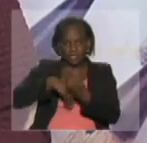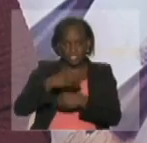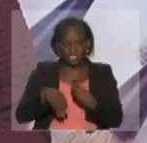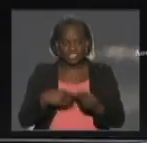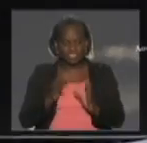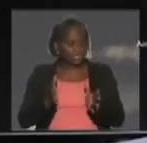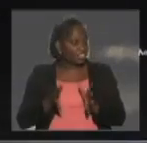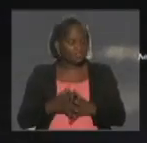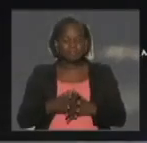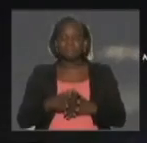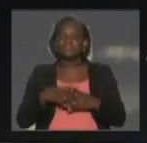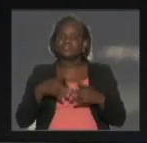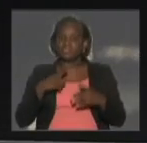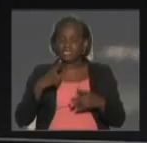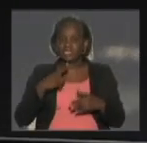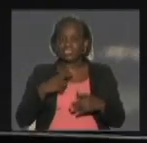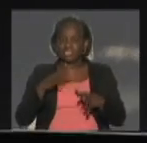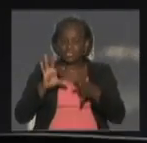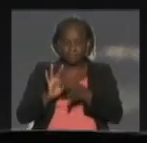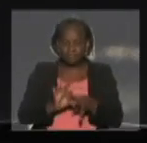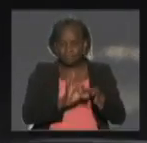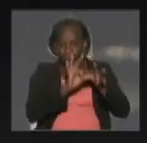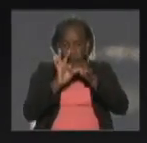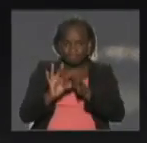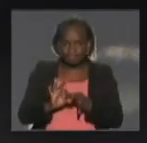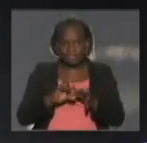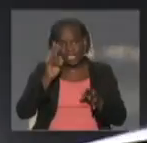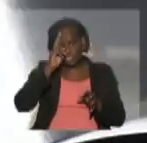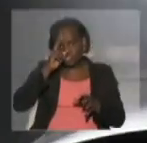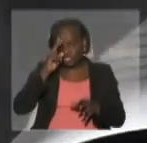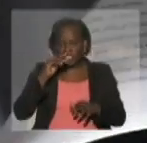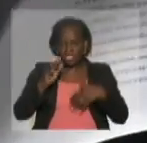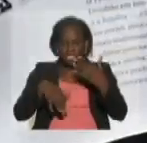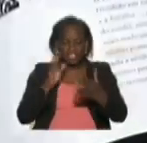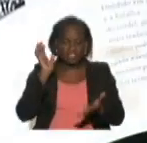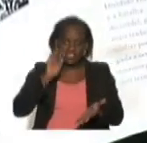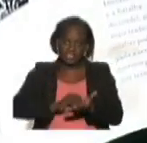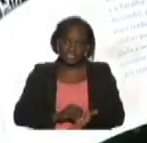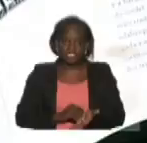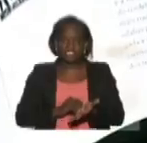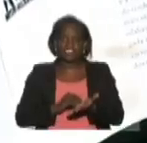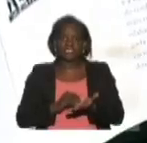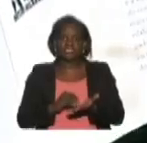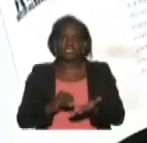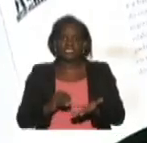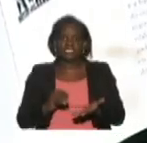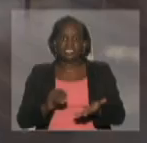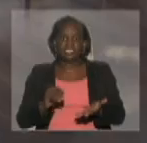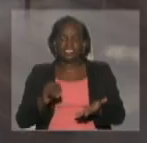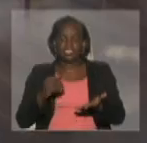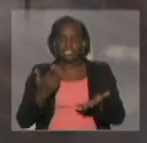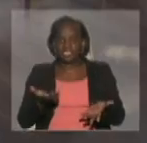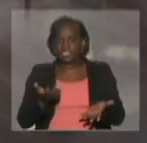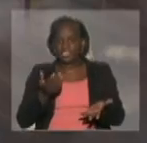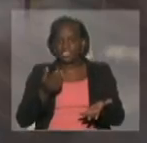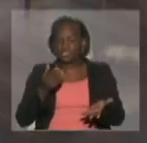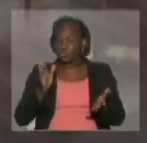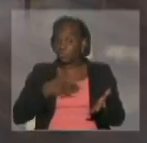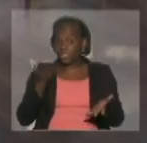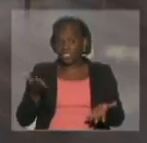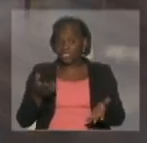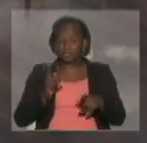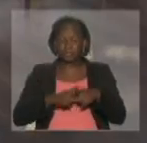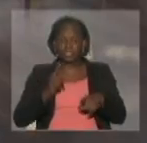Já vem uma unidade, aí a história vai terminar assim, é uma grande